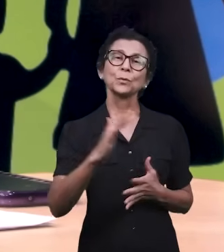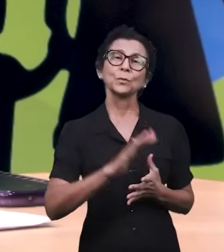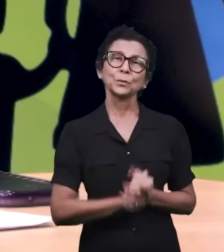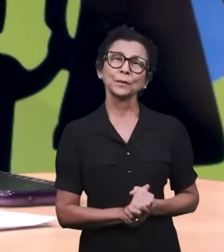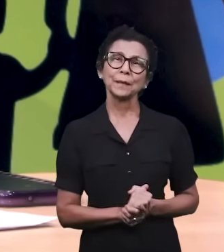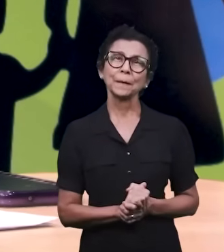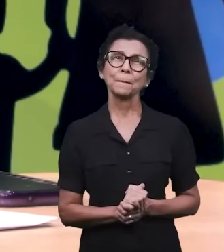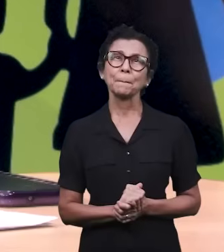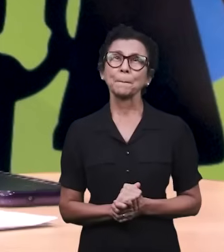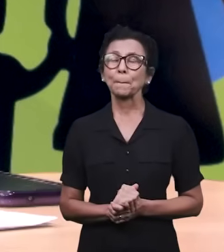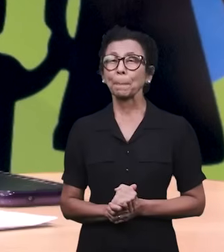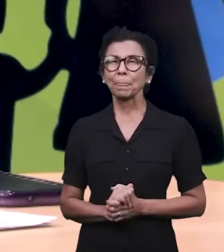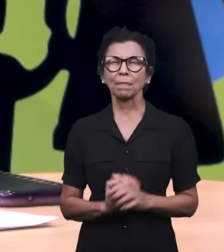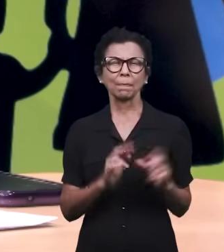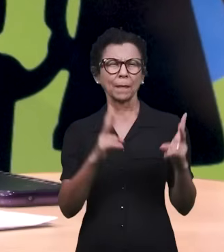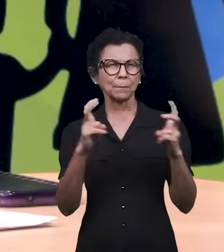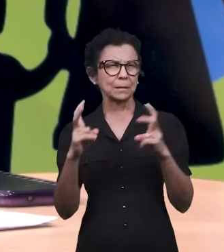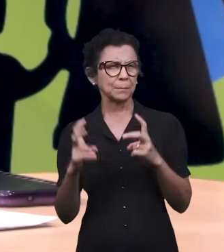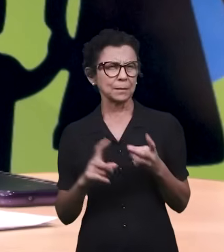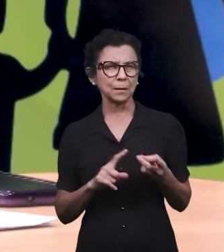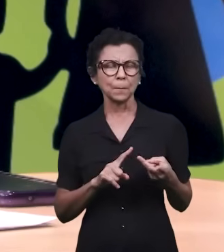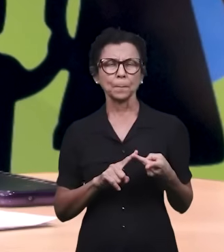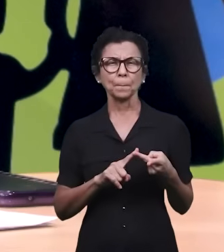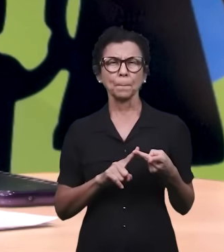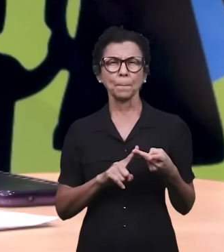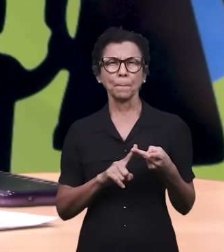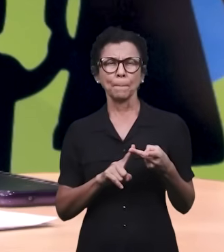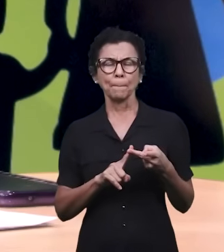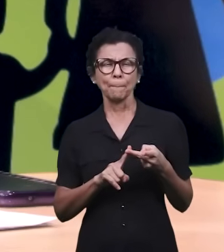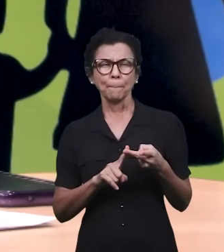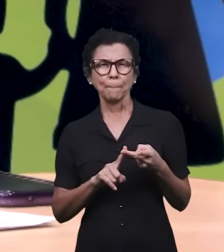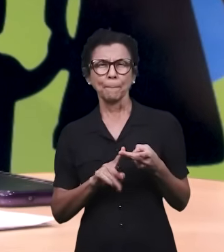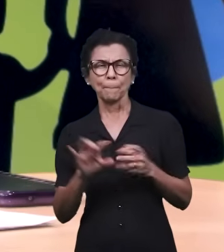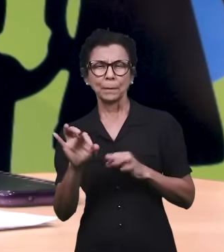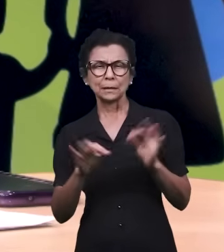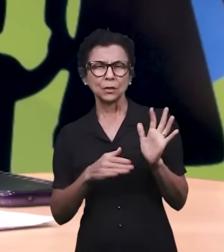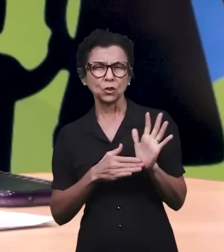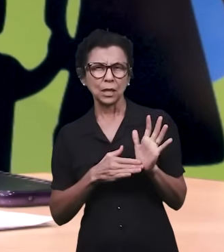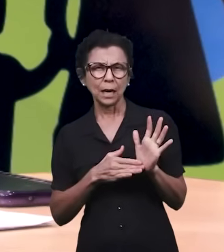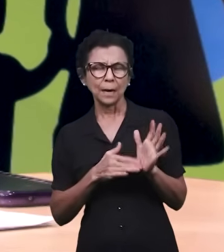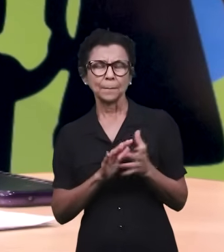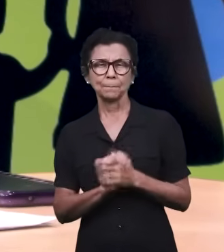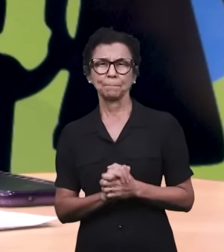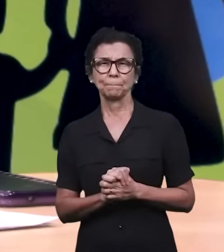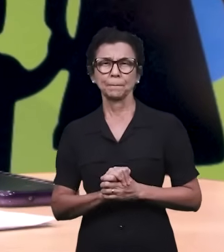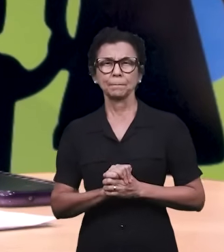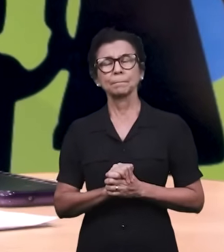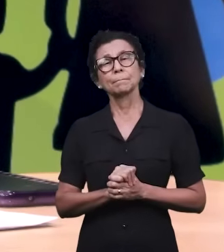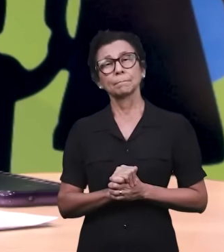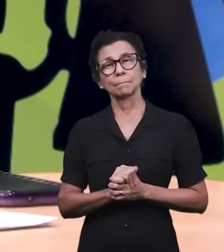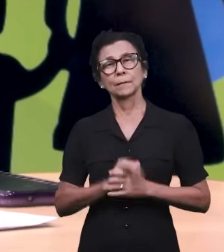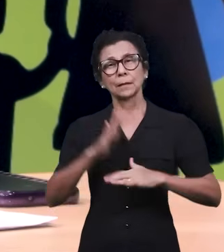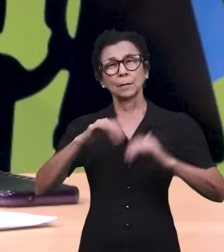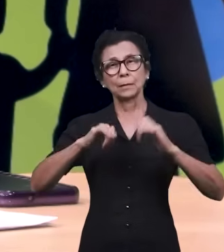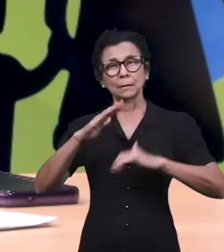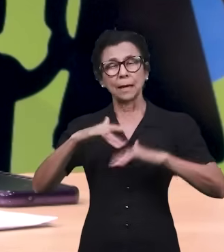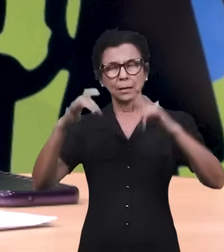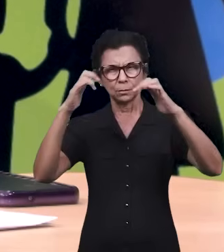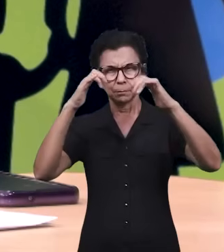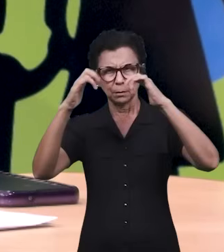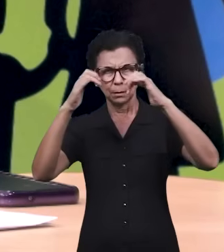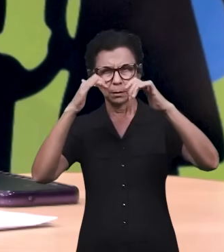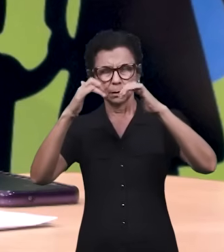na percepção, na flexibilidade cognitiva. Entende, Fernanda? Então,